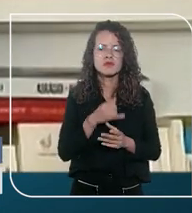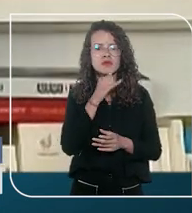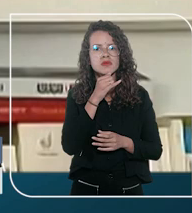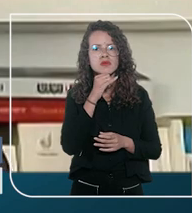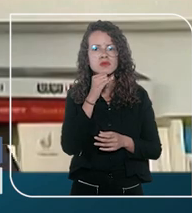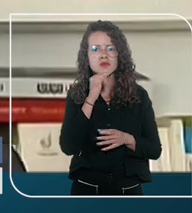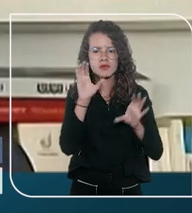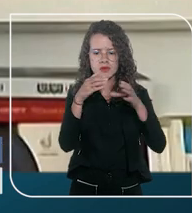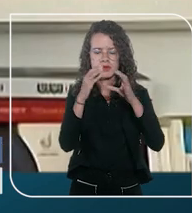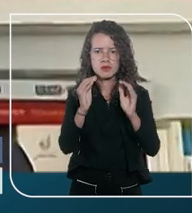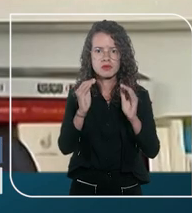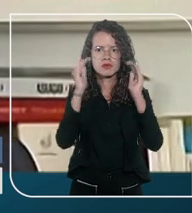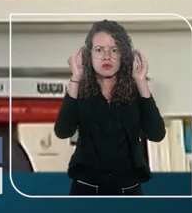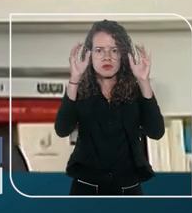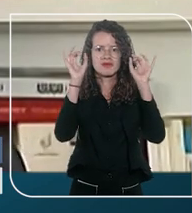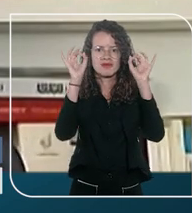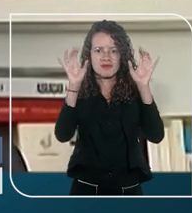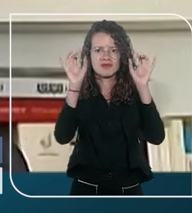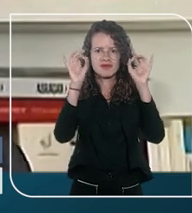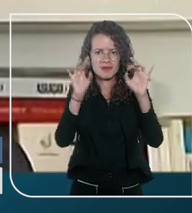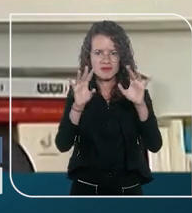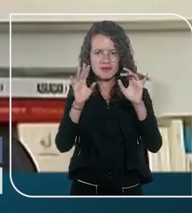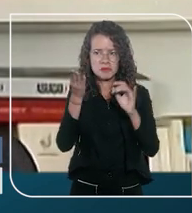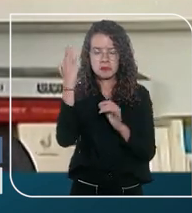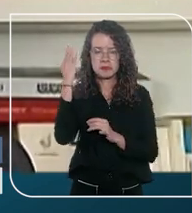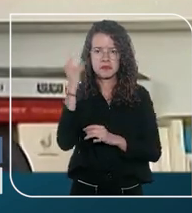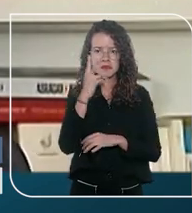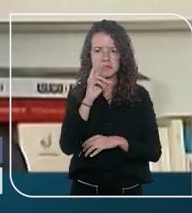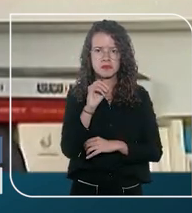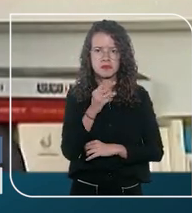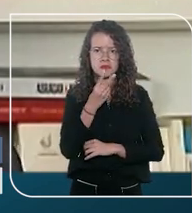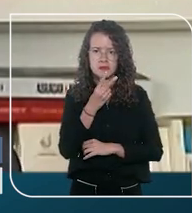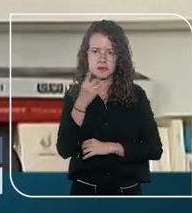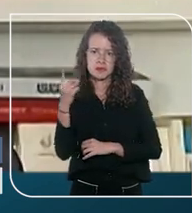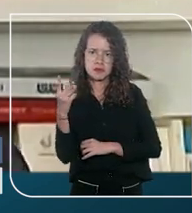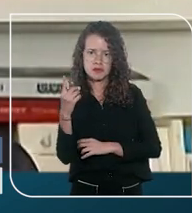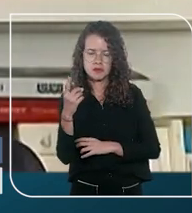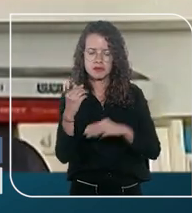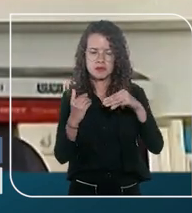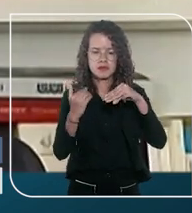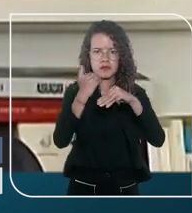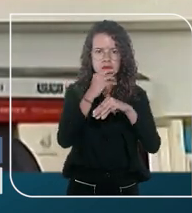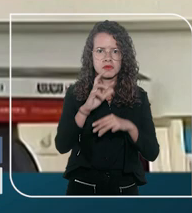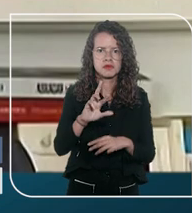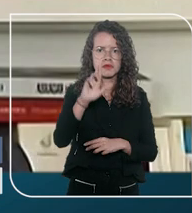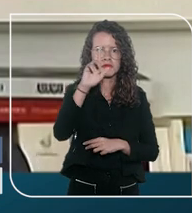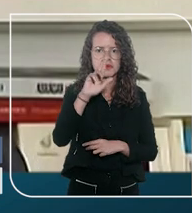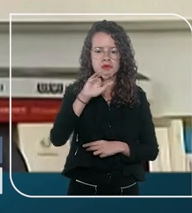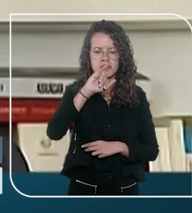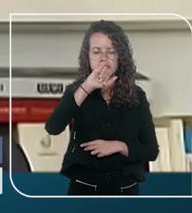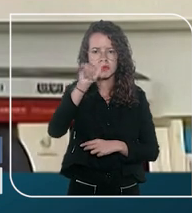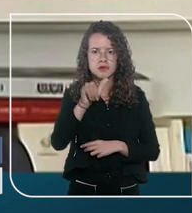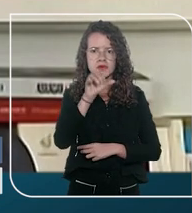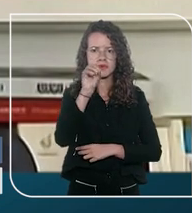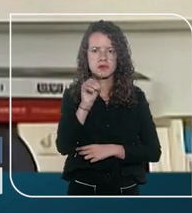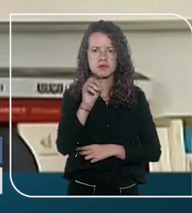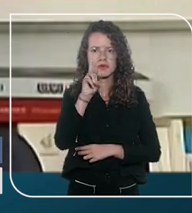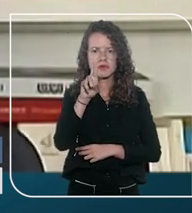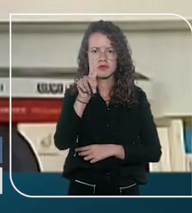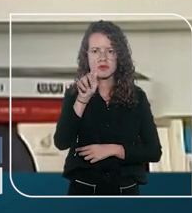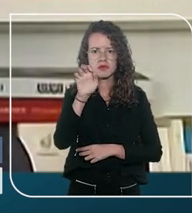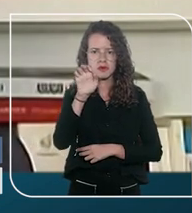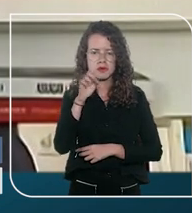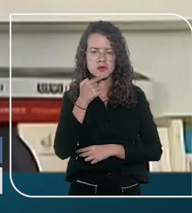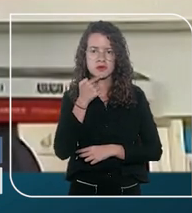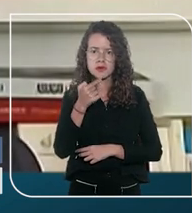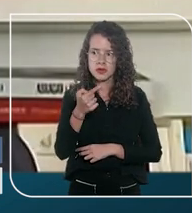julgado da Corte Especial do STJ de 2021, de relatoria do ministro Jorge Mussi, dizendo